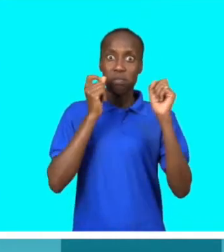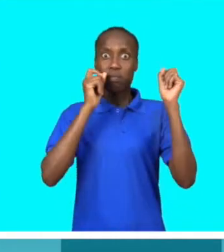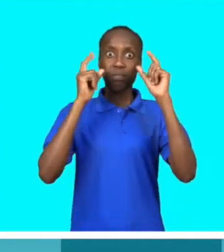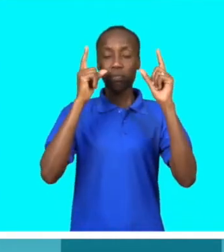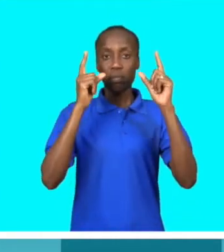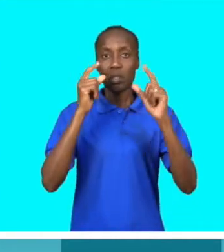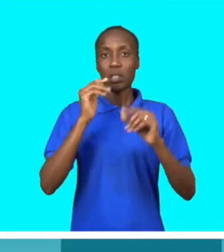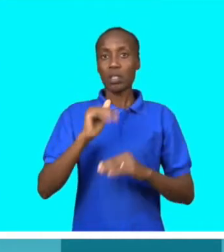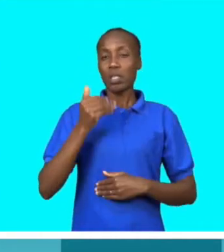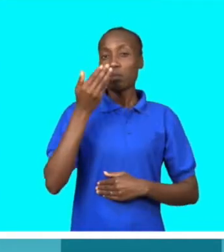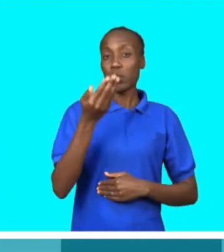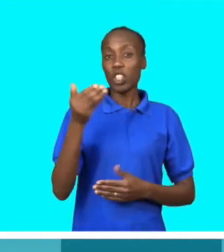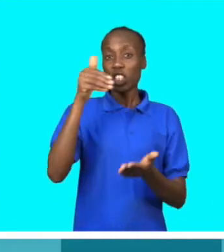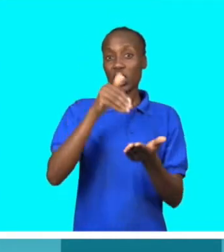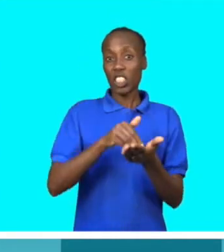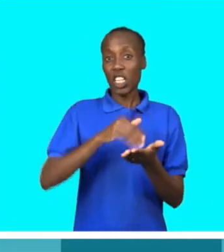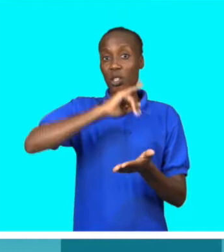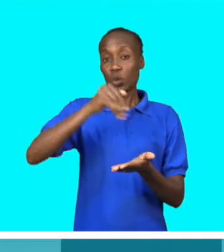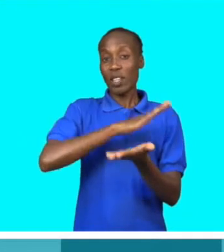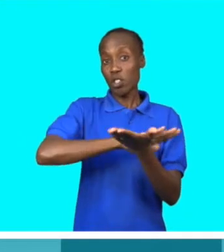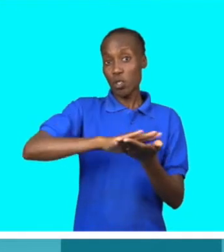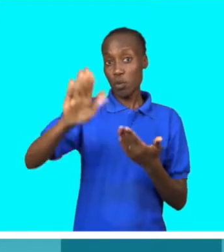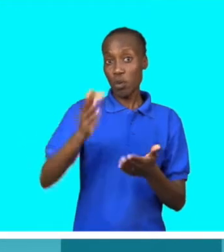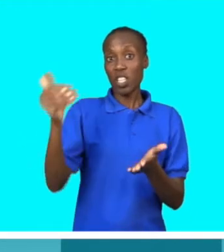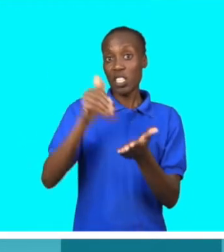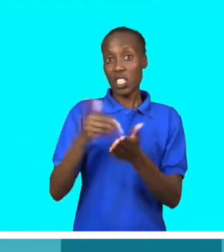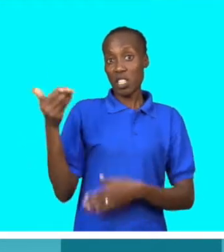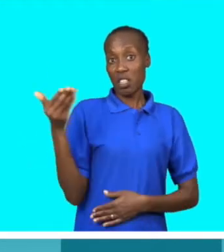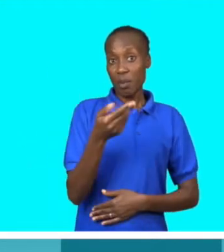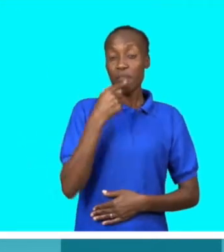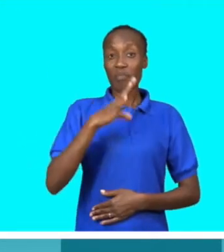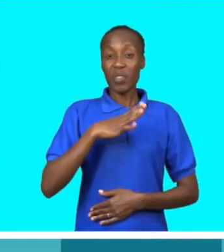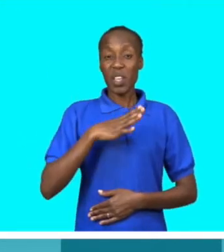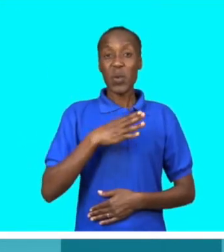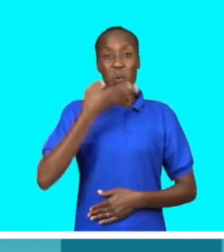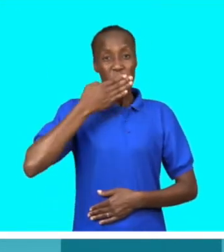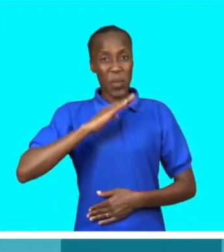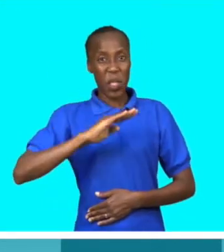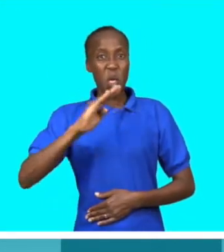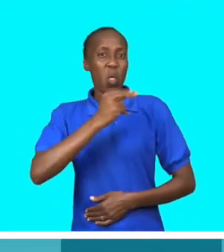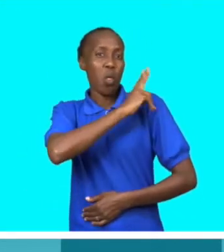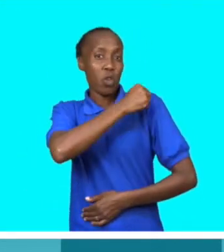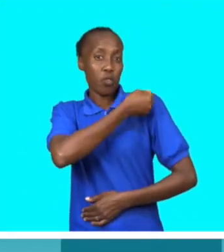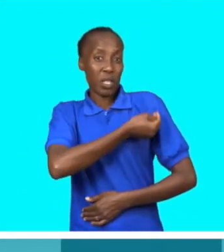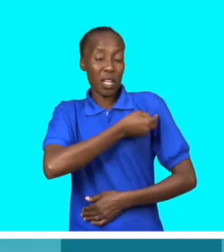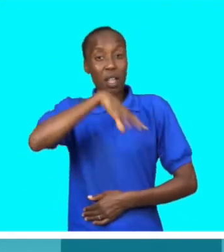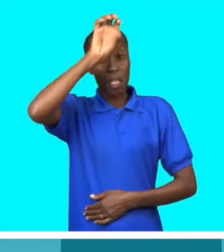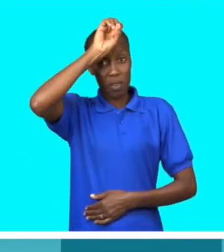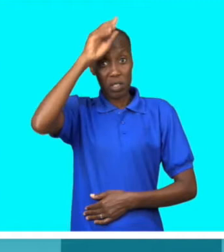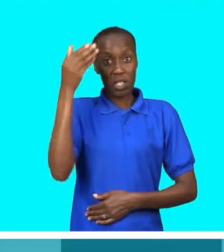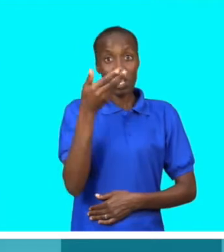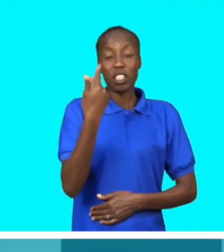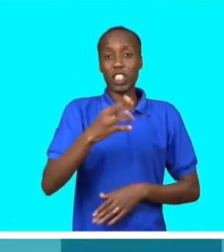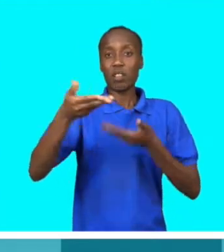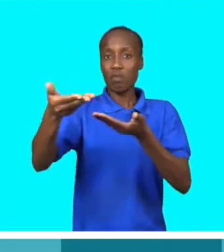eu depois ganhei os sentidos e despertei. Chegados a Joanesburgo, no hospital Sunning Hill, que é uma das melhores